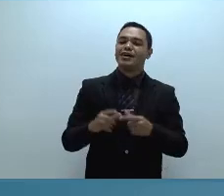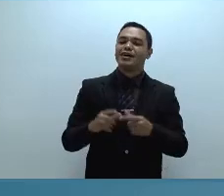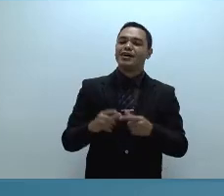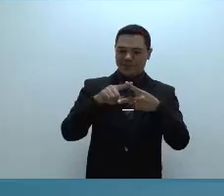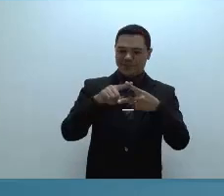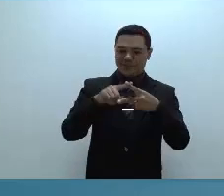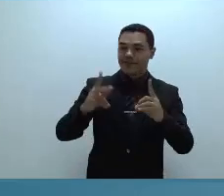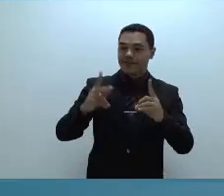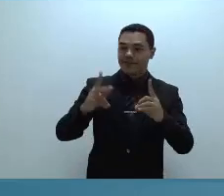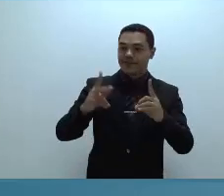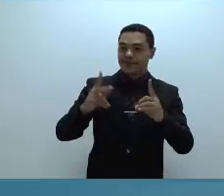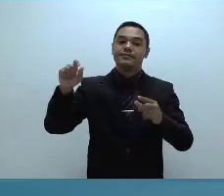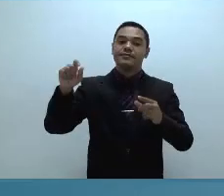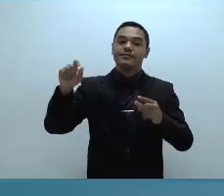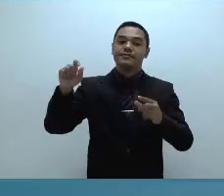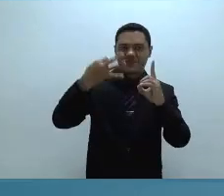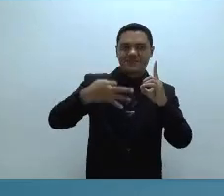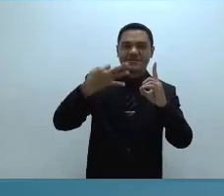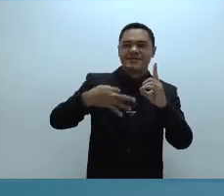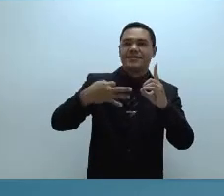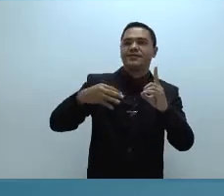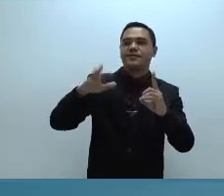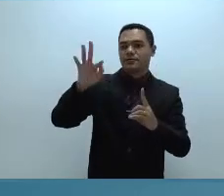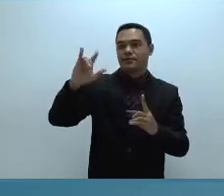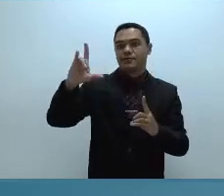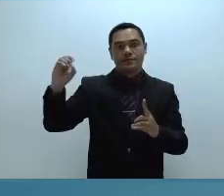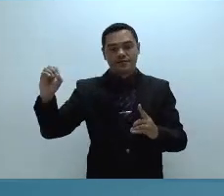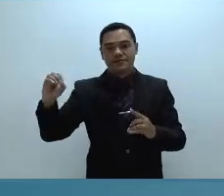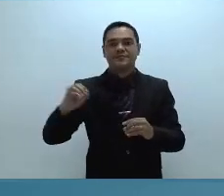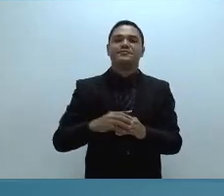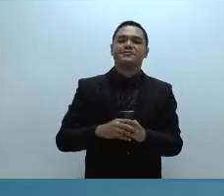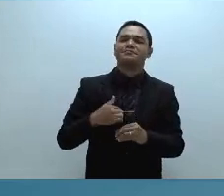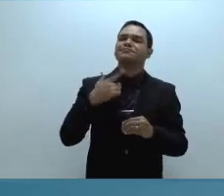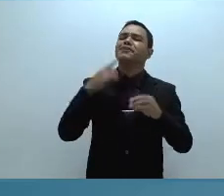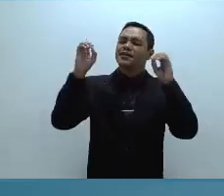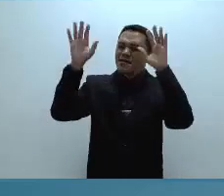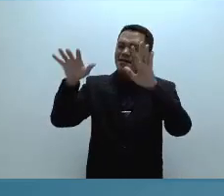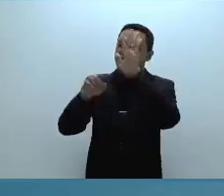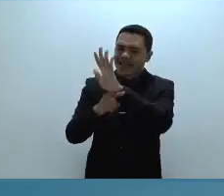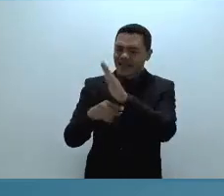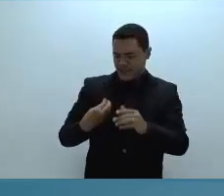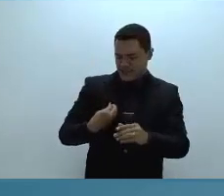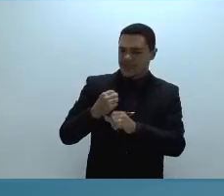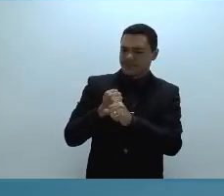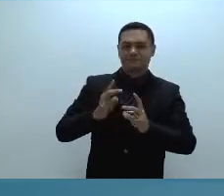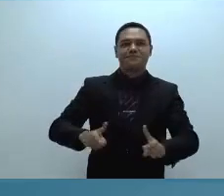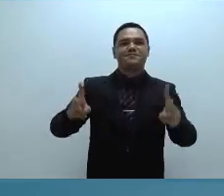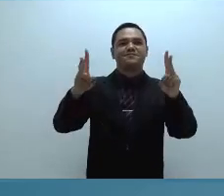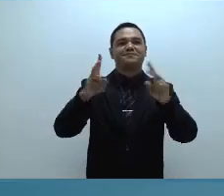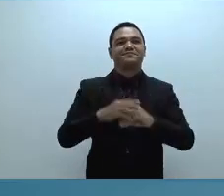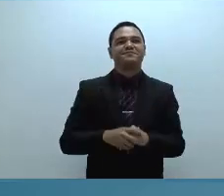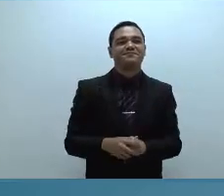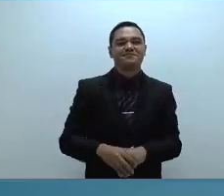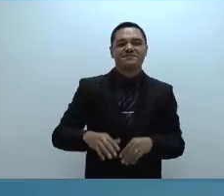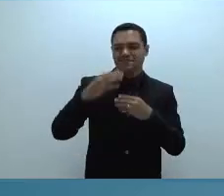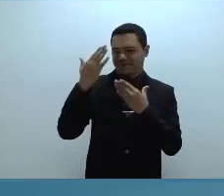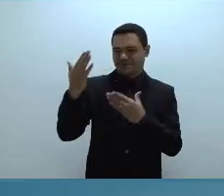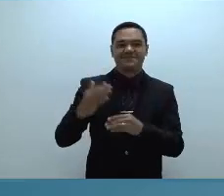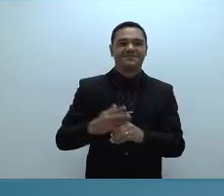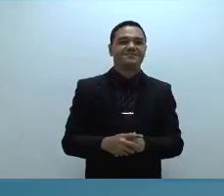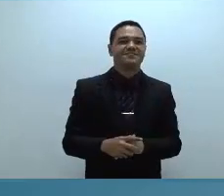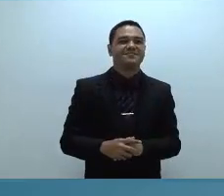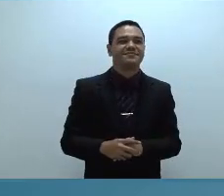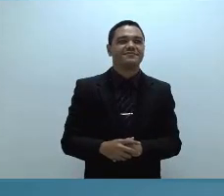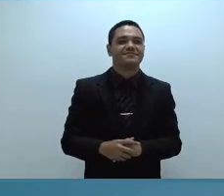longa, longa vida. Obrigado, senhor presidente. Obrigado, desembargador Ricardo. A palavra continua facultada.